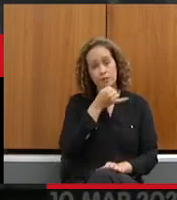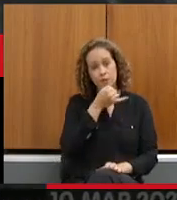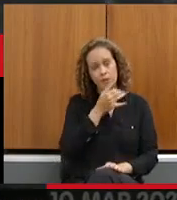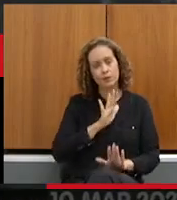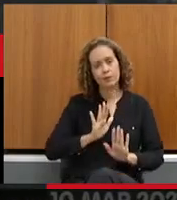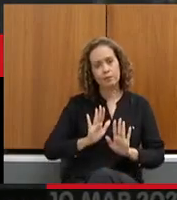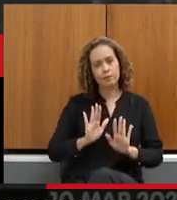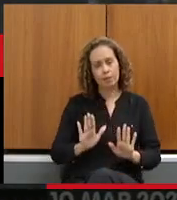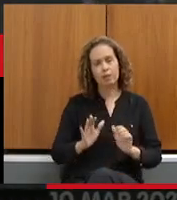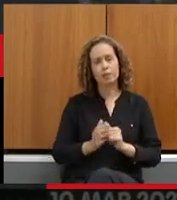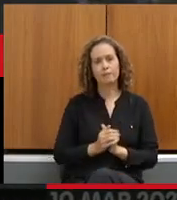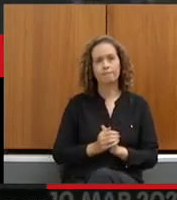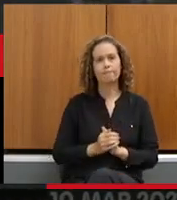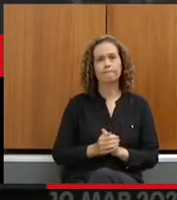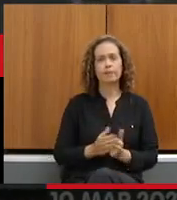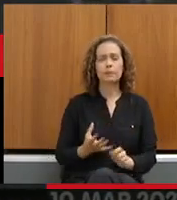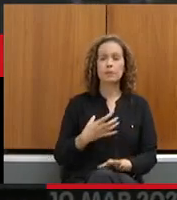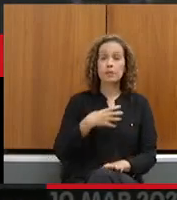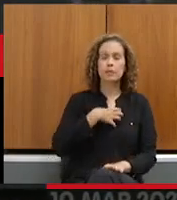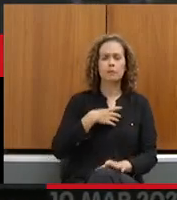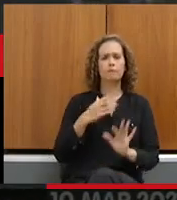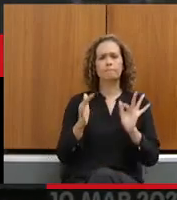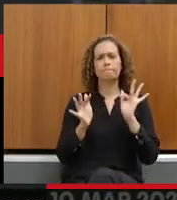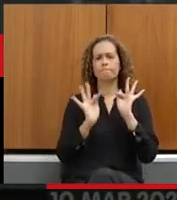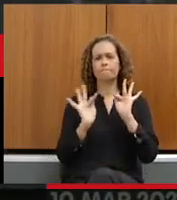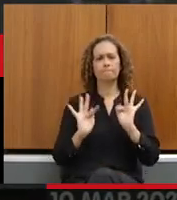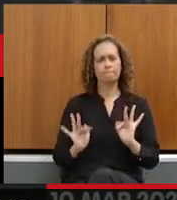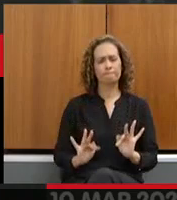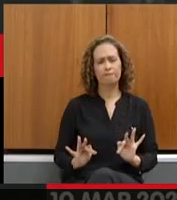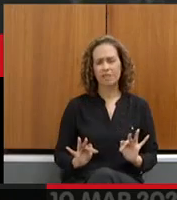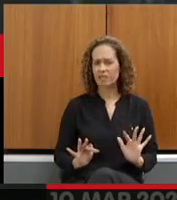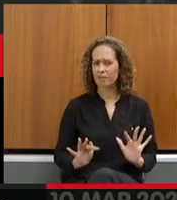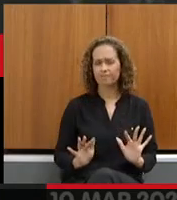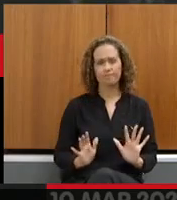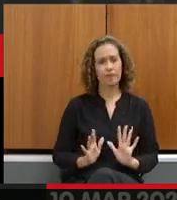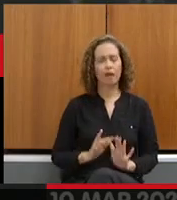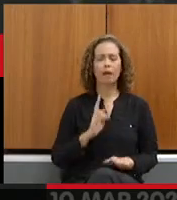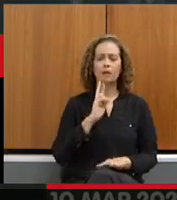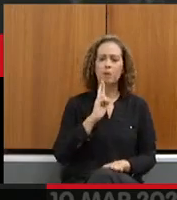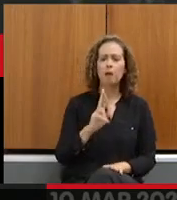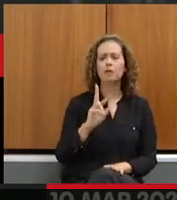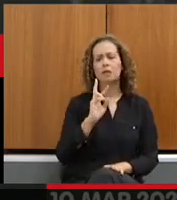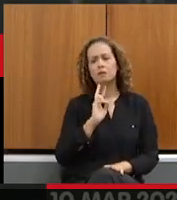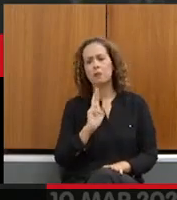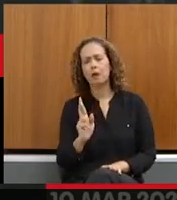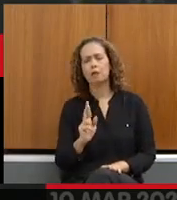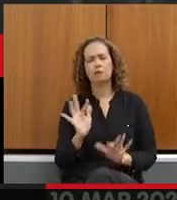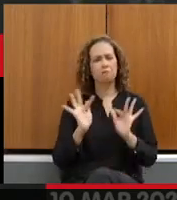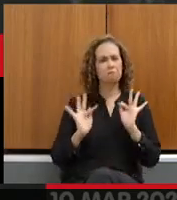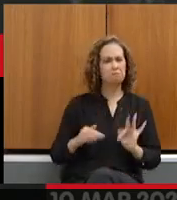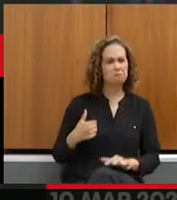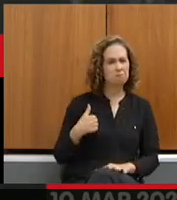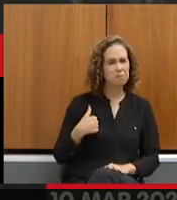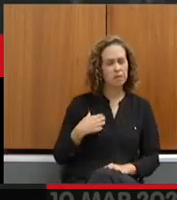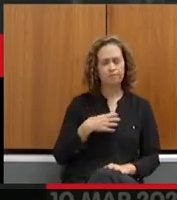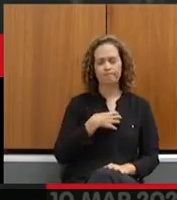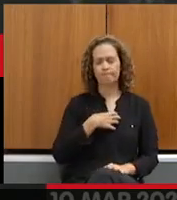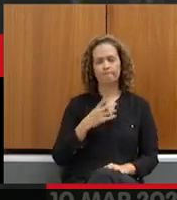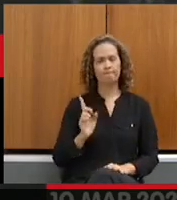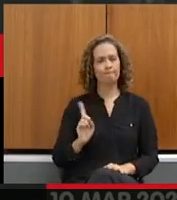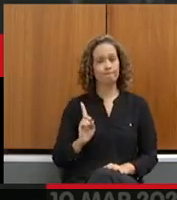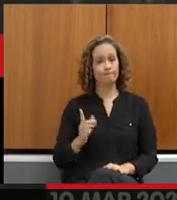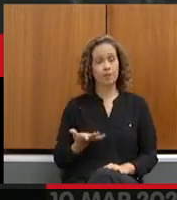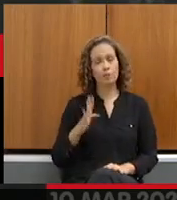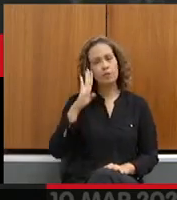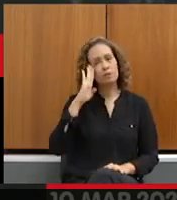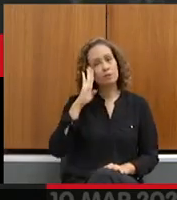não me sinto contemplado por boa parte das respostas do Senhor É principalmente no que